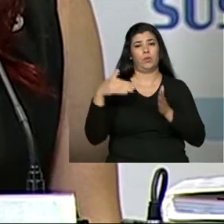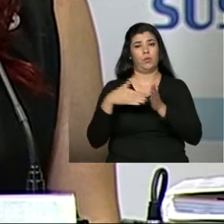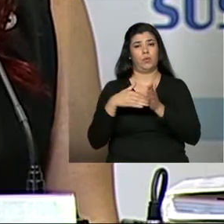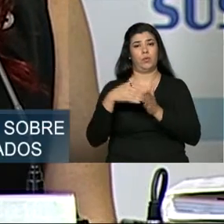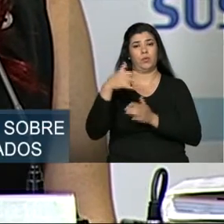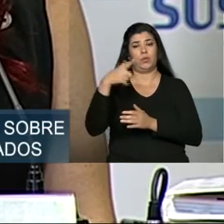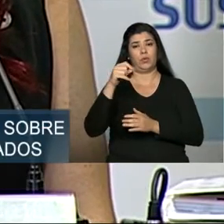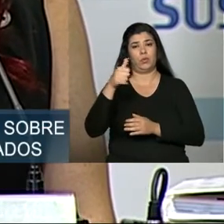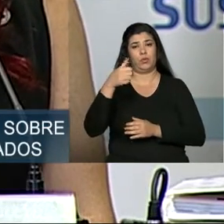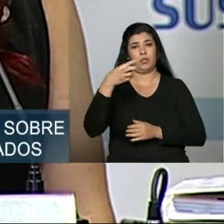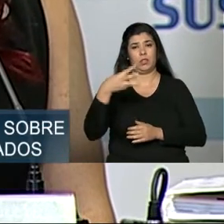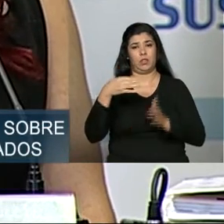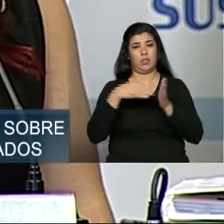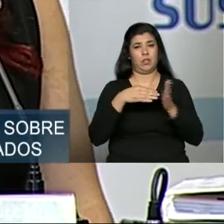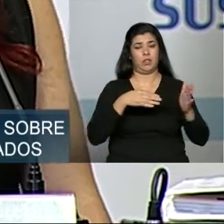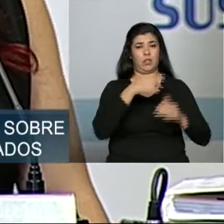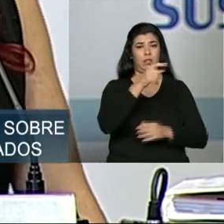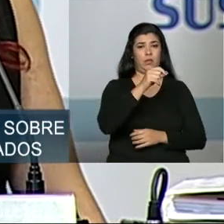2014.